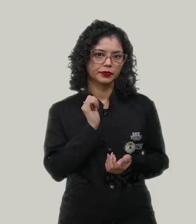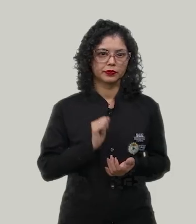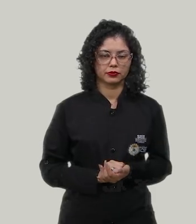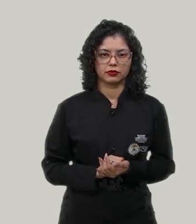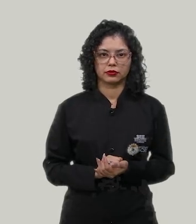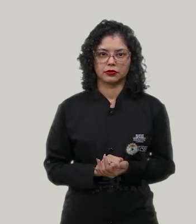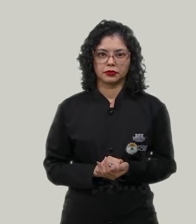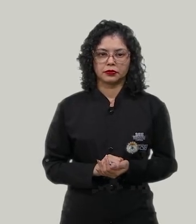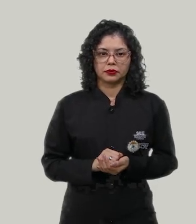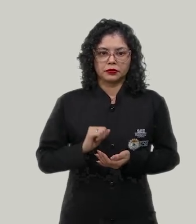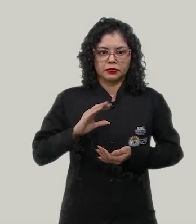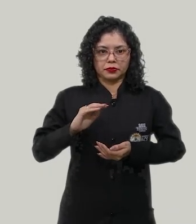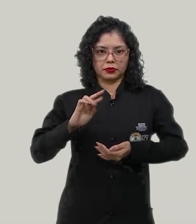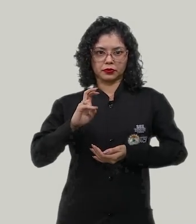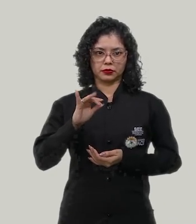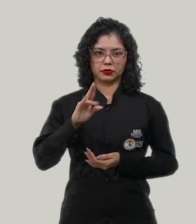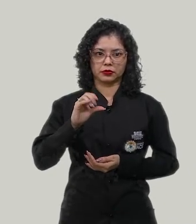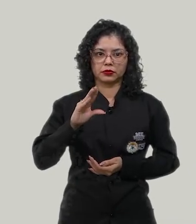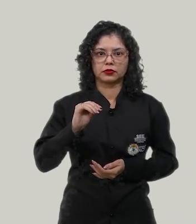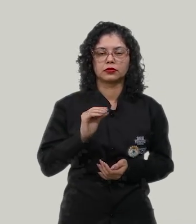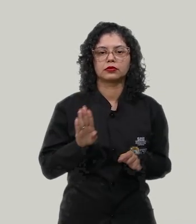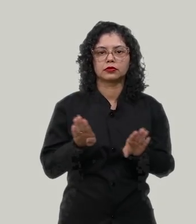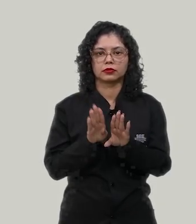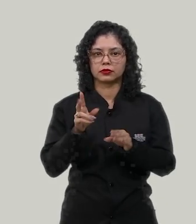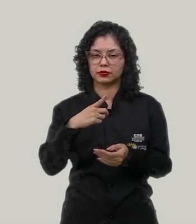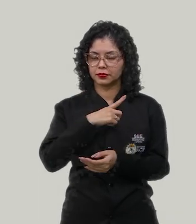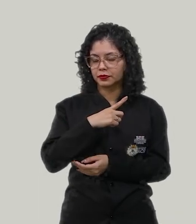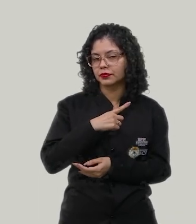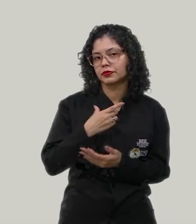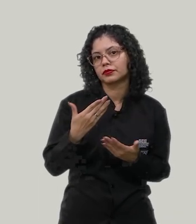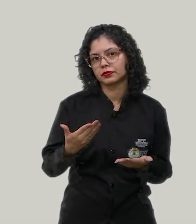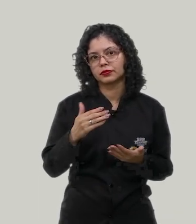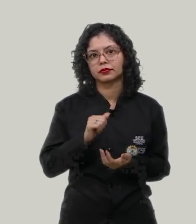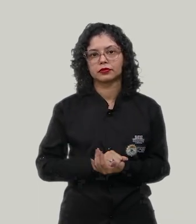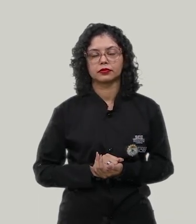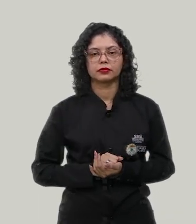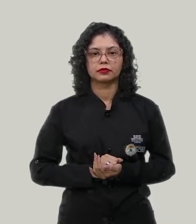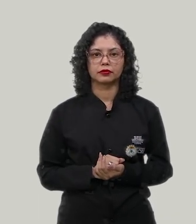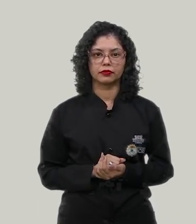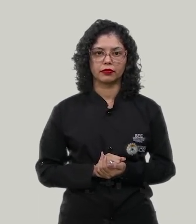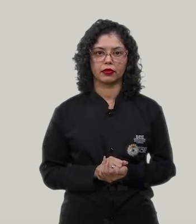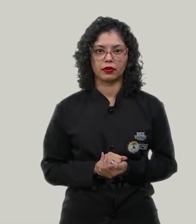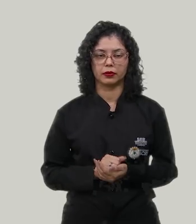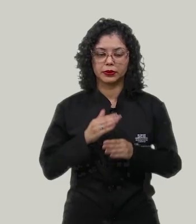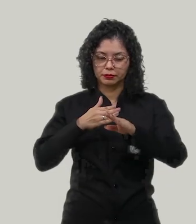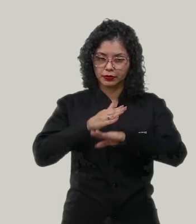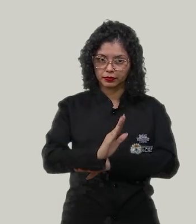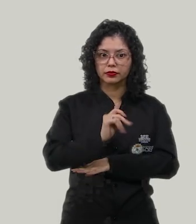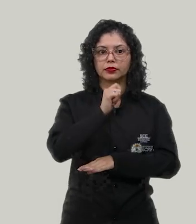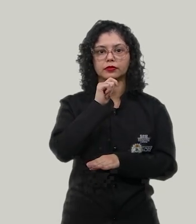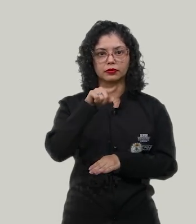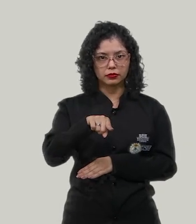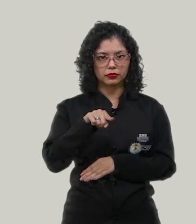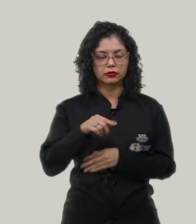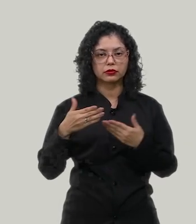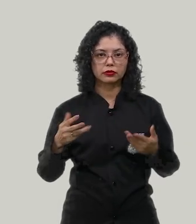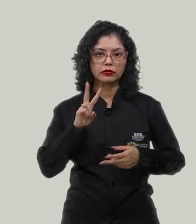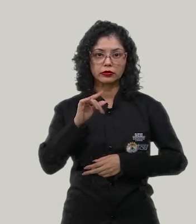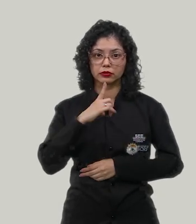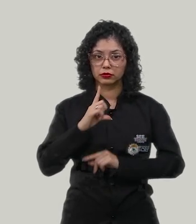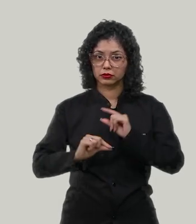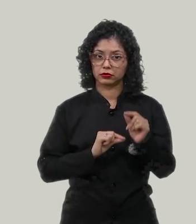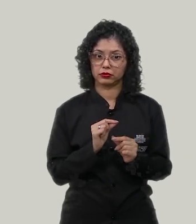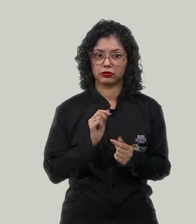nos compartimentos onde a cápsula, né, ela vai estar. Então essa água ela vai passar ali e vai o quê? Vai